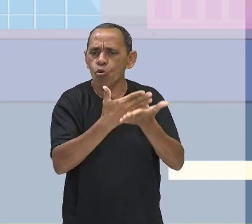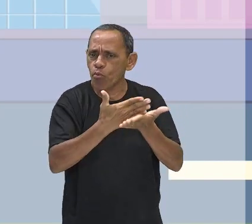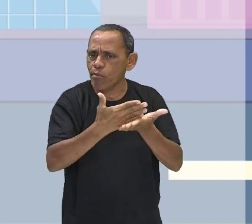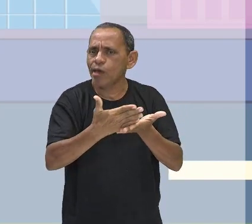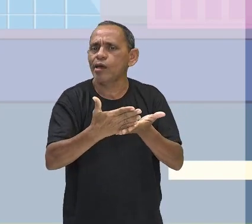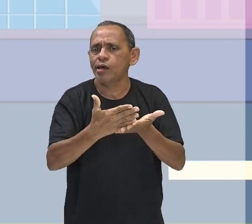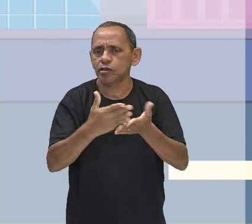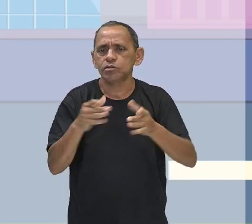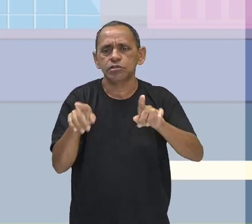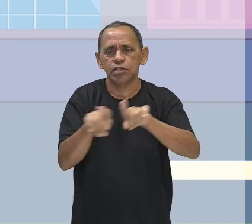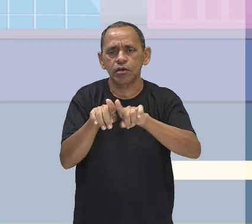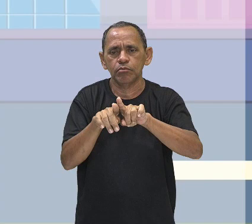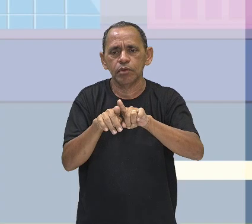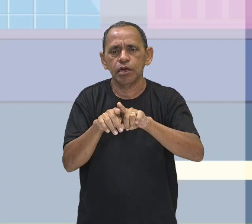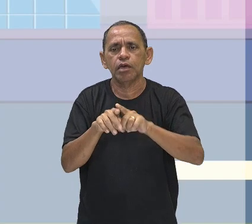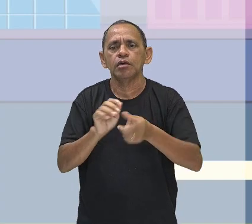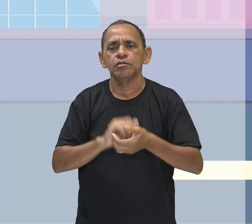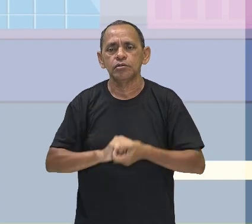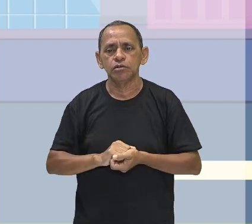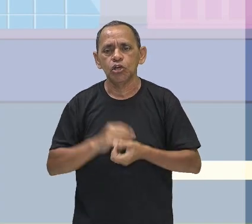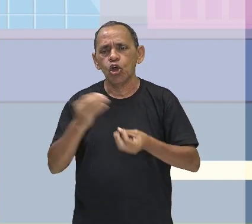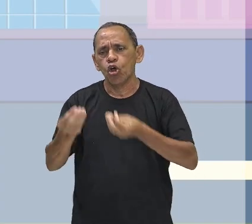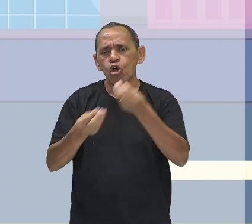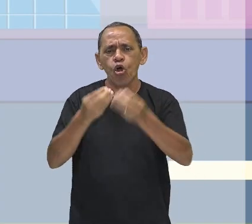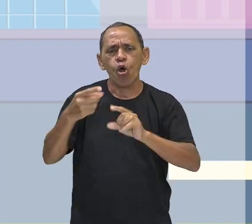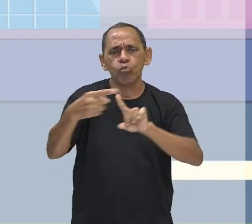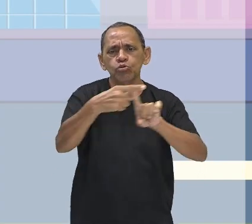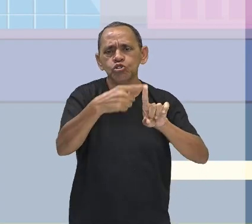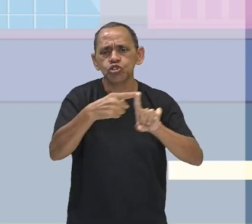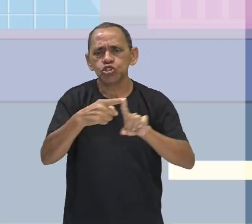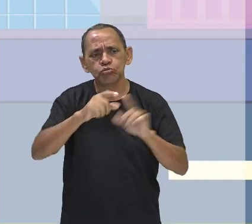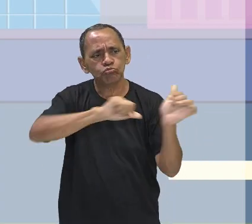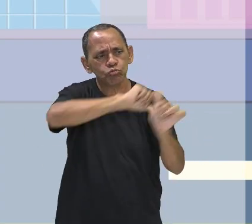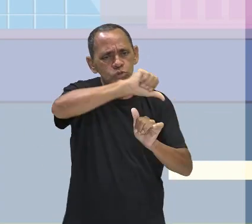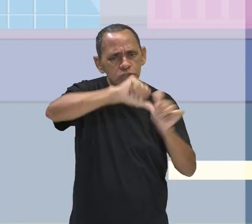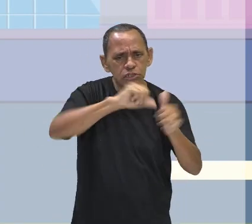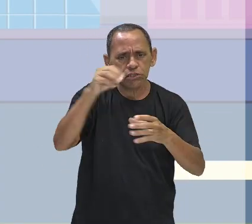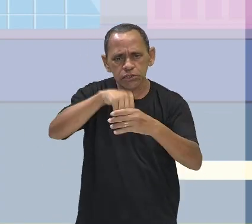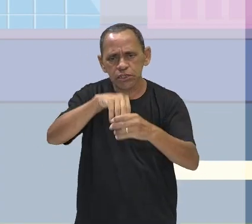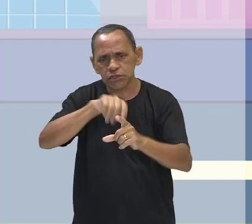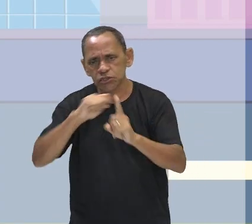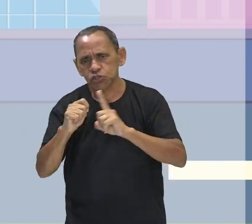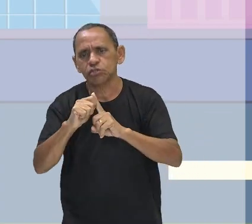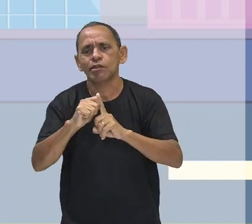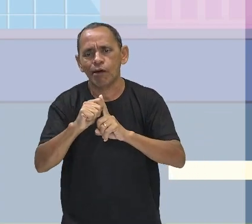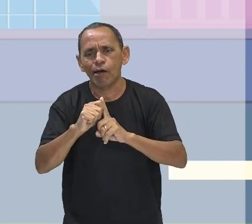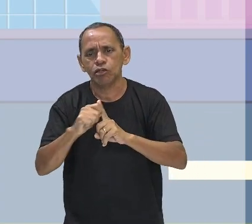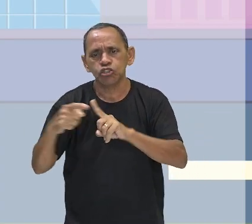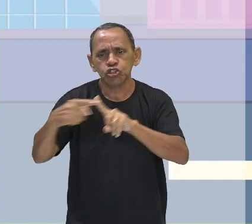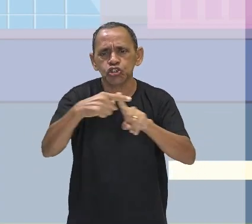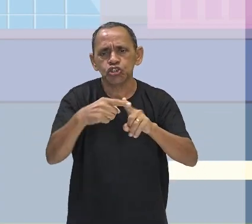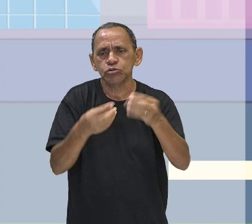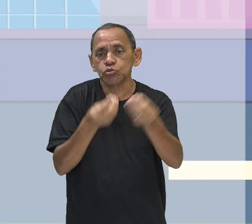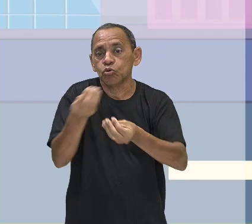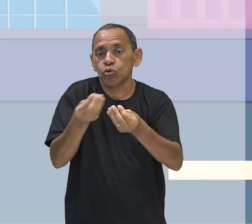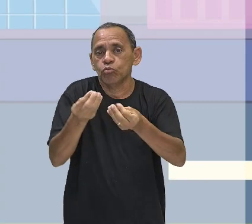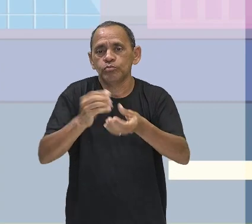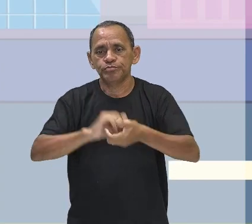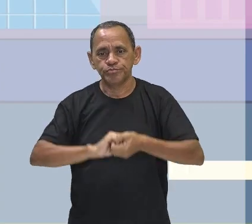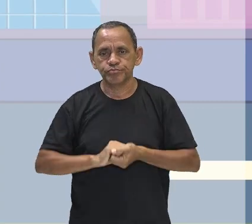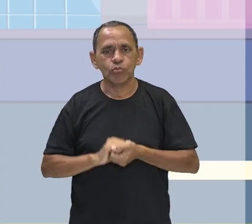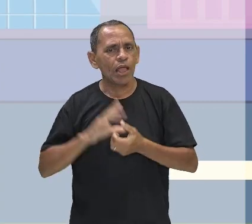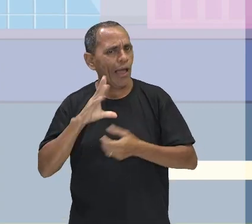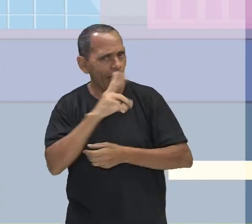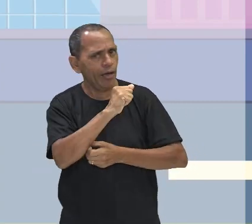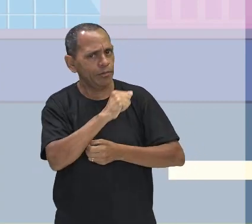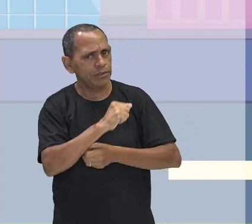em virtude de todas essas mudanças que ocorrem nas sociedades de forma, inclusive,